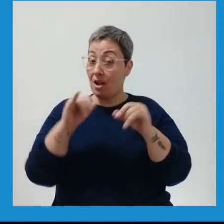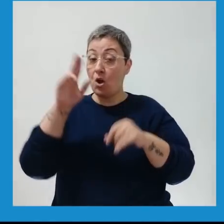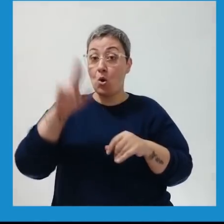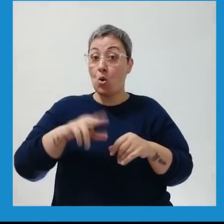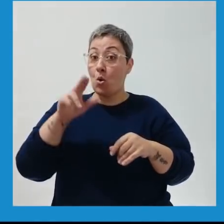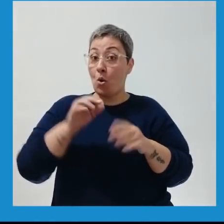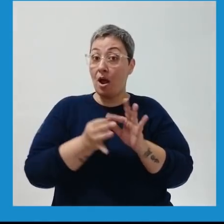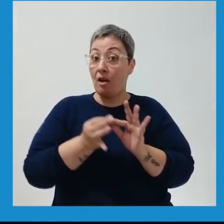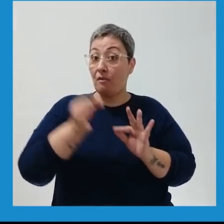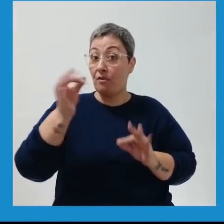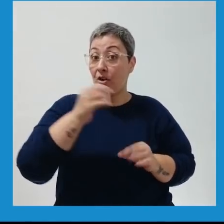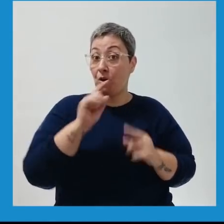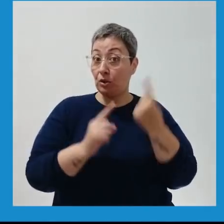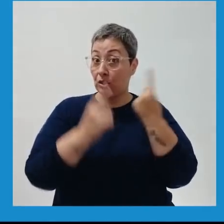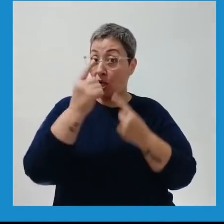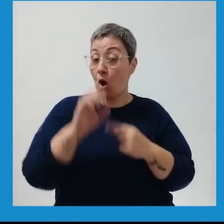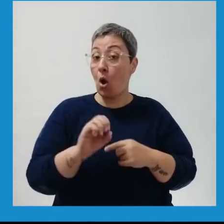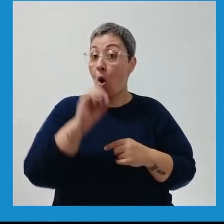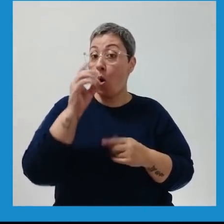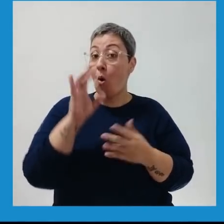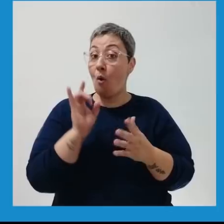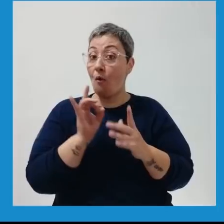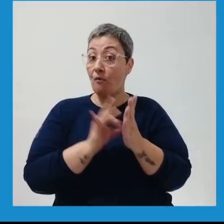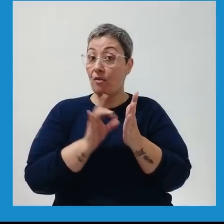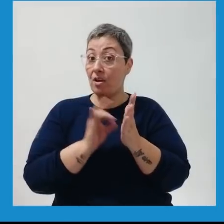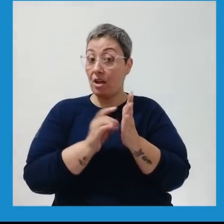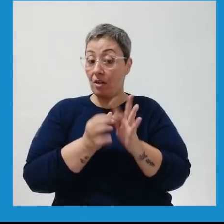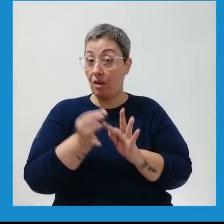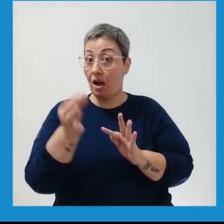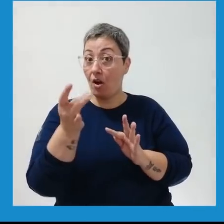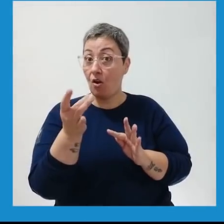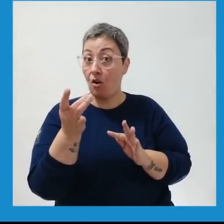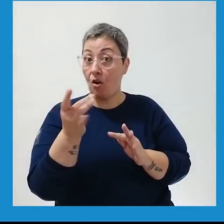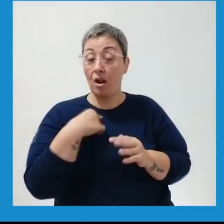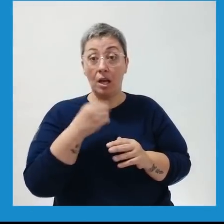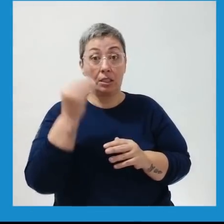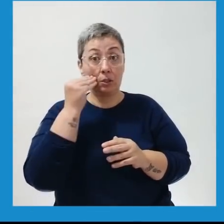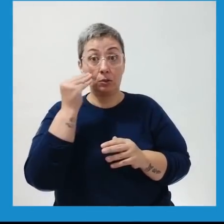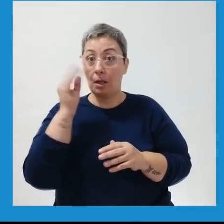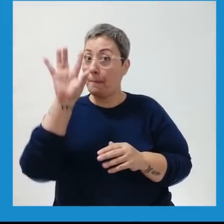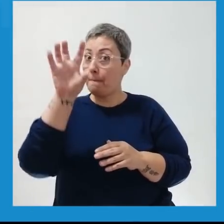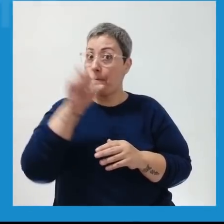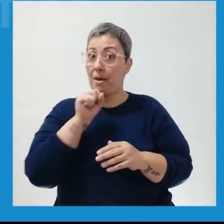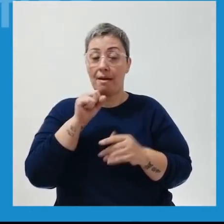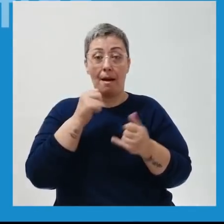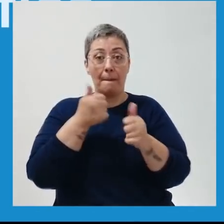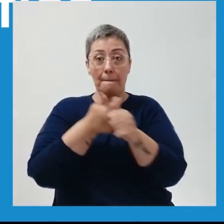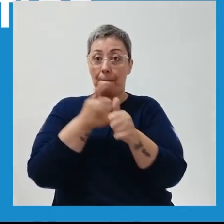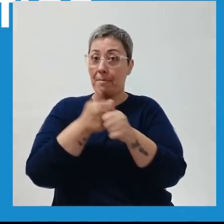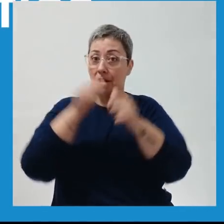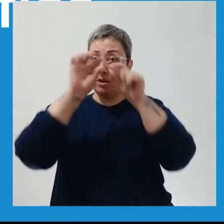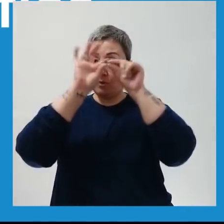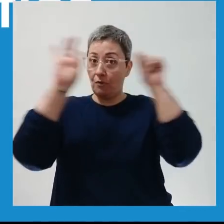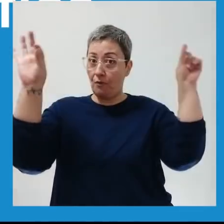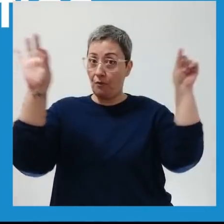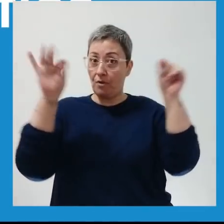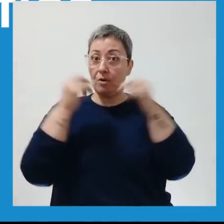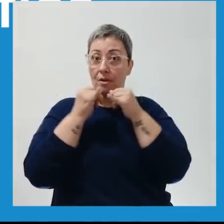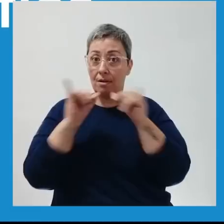linha chilena ou cerol. E não tente resgatar uma pipa presa nos